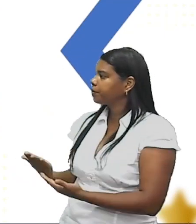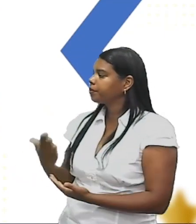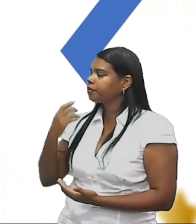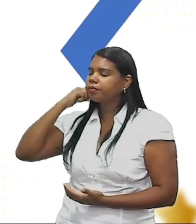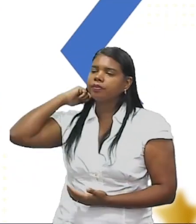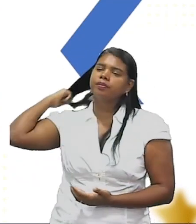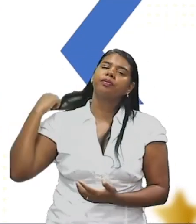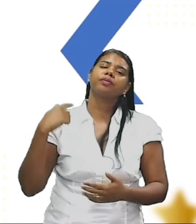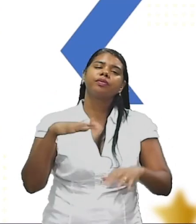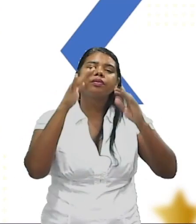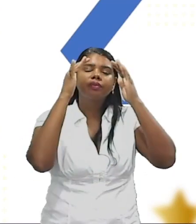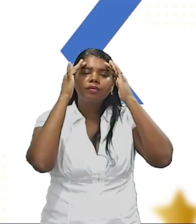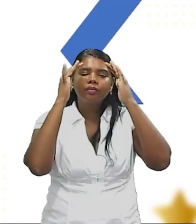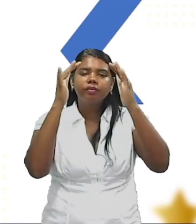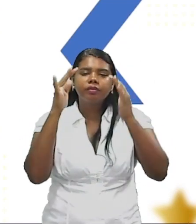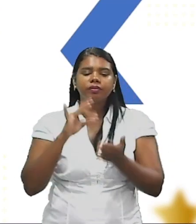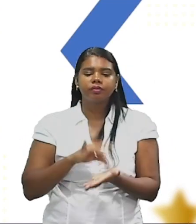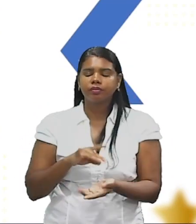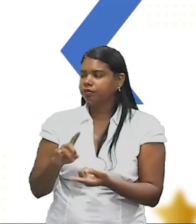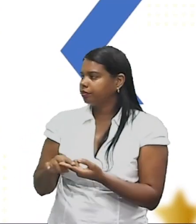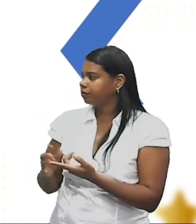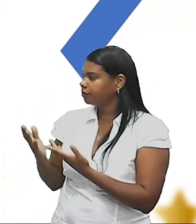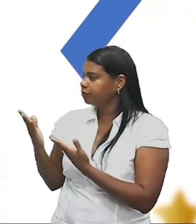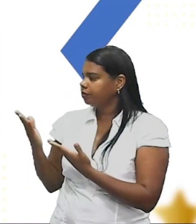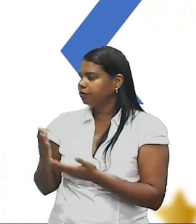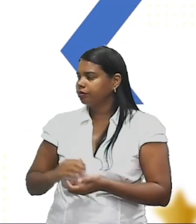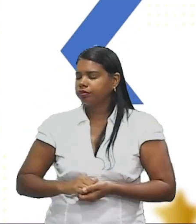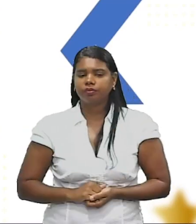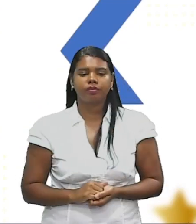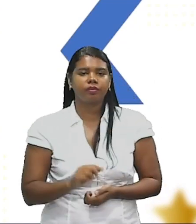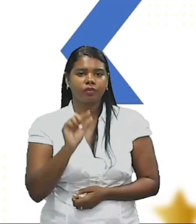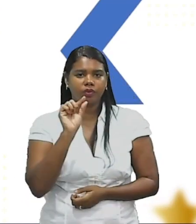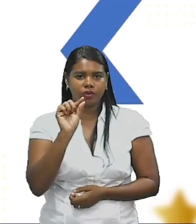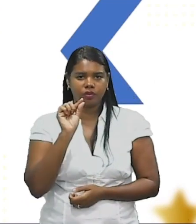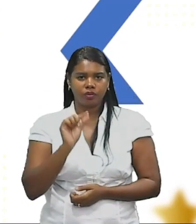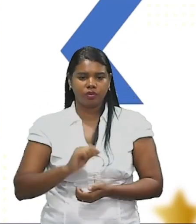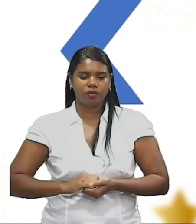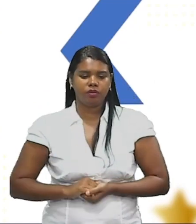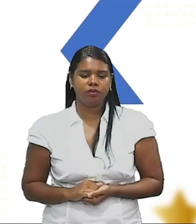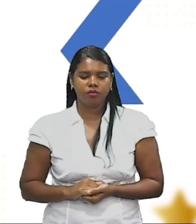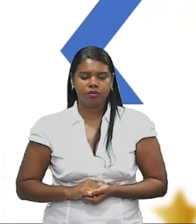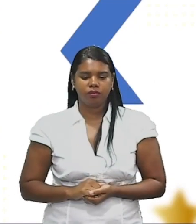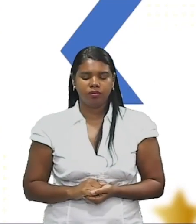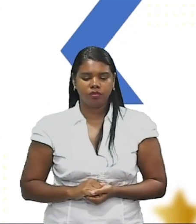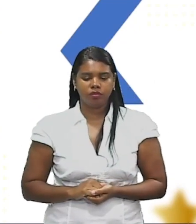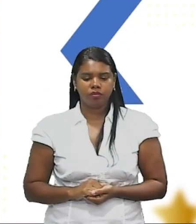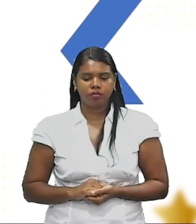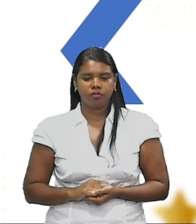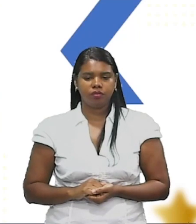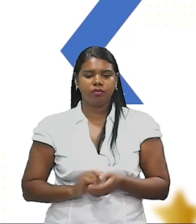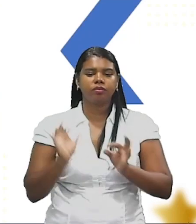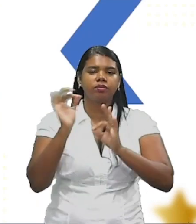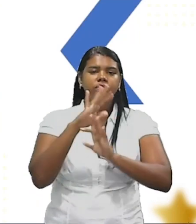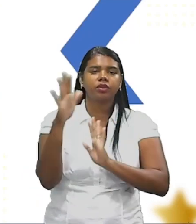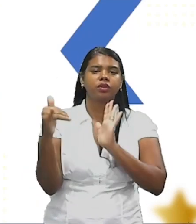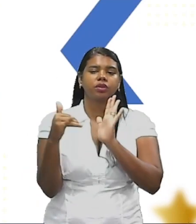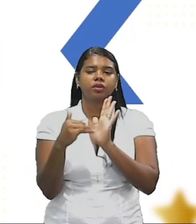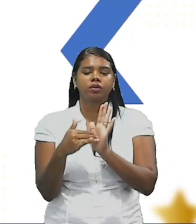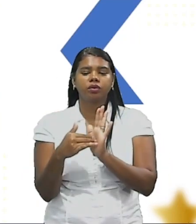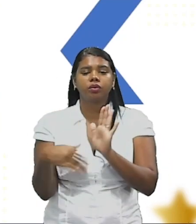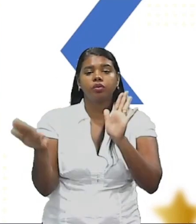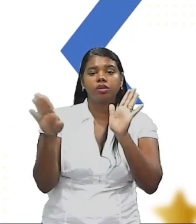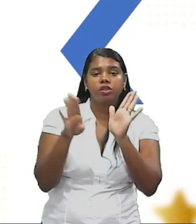respeita e se certifica pela 9001, ela tem o quê? Ela tem pelo menos um quê? Controle de tudo que entra, tudo que